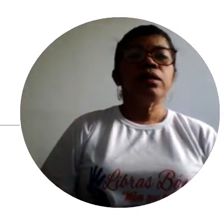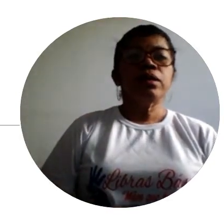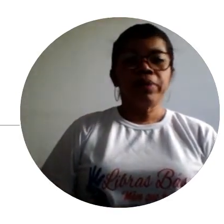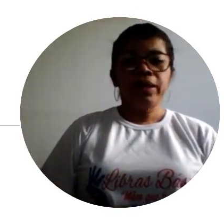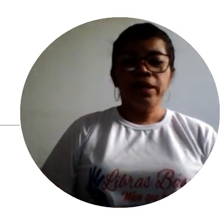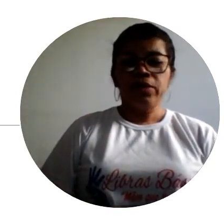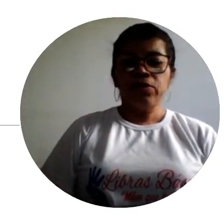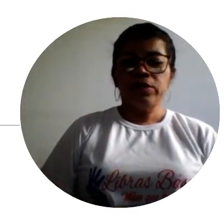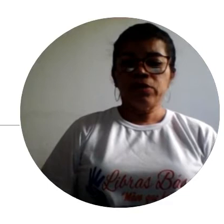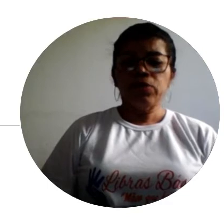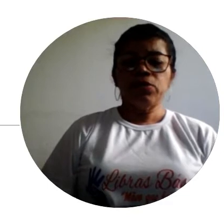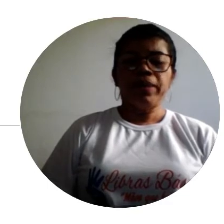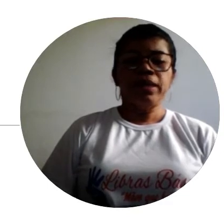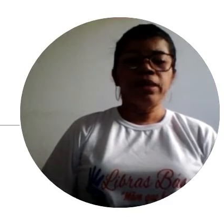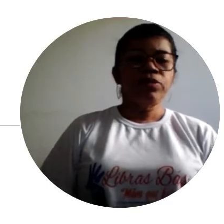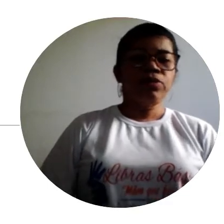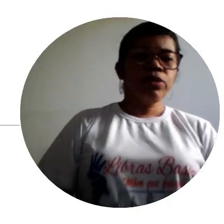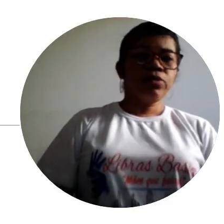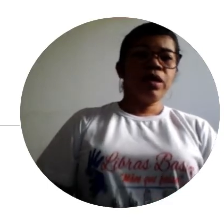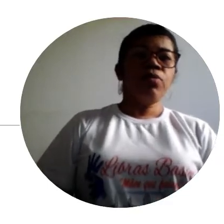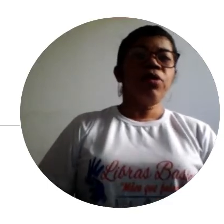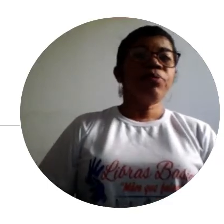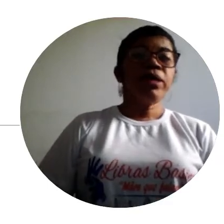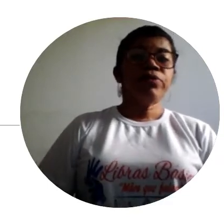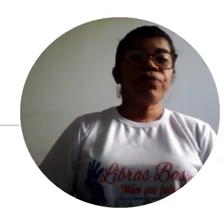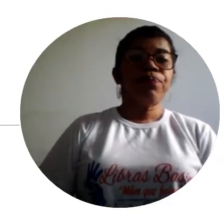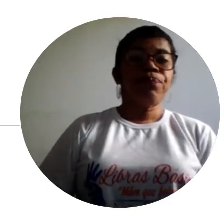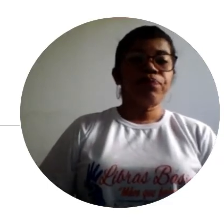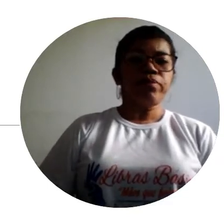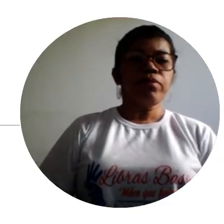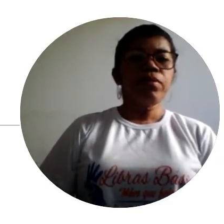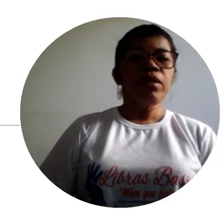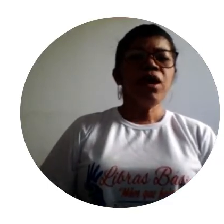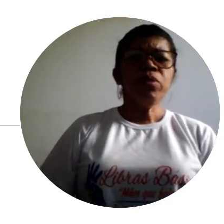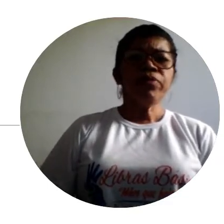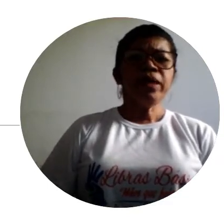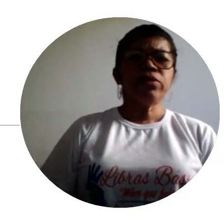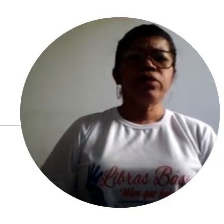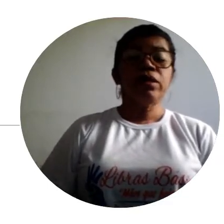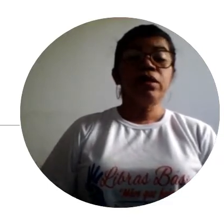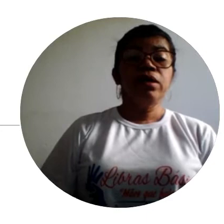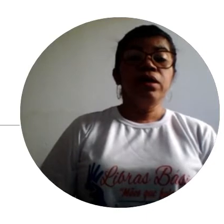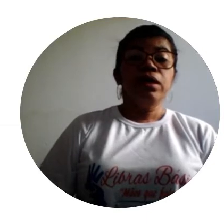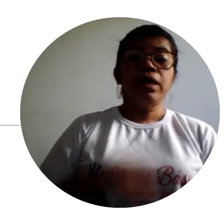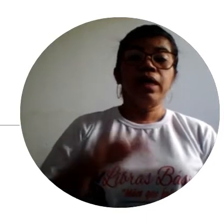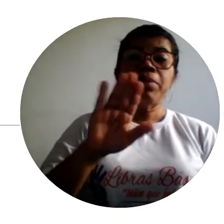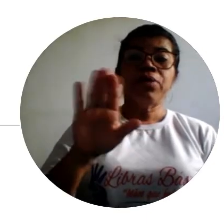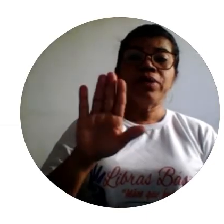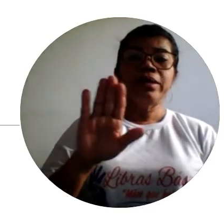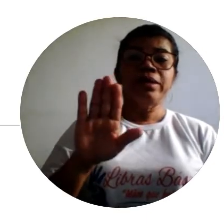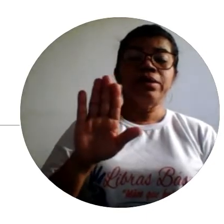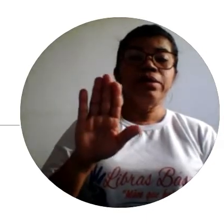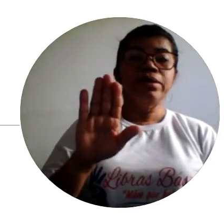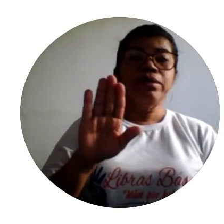Temos também outro parâmetro curricular, o movimento. É o movimento que a